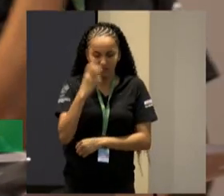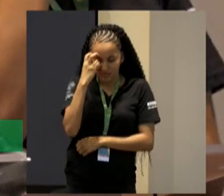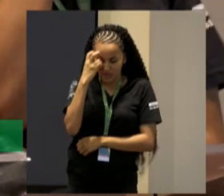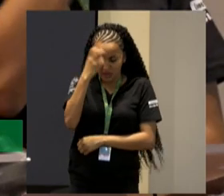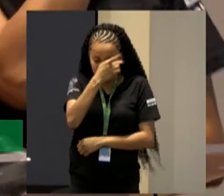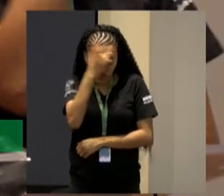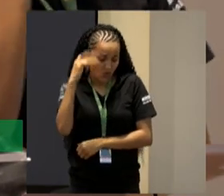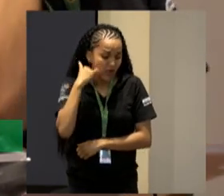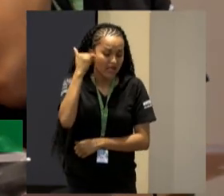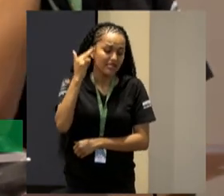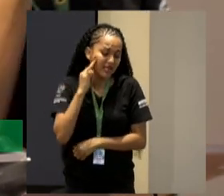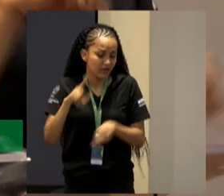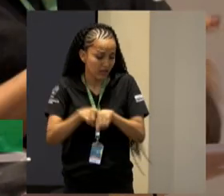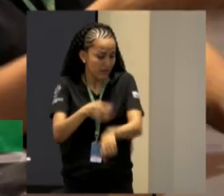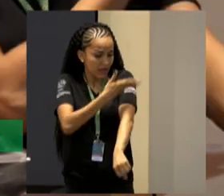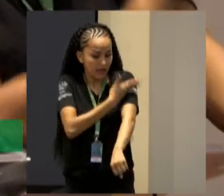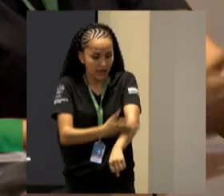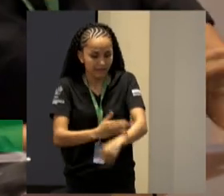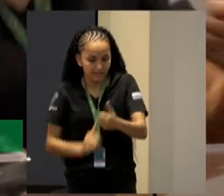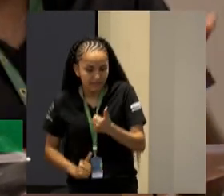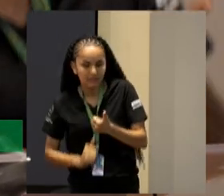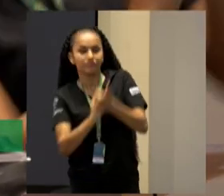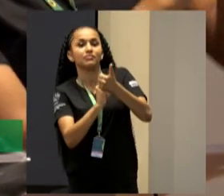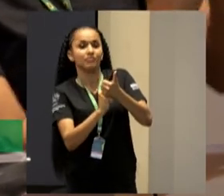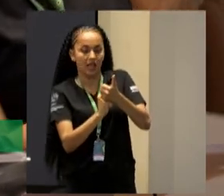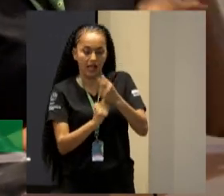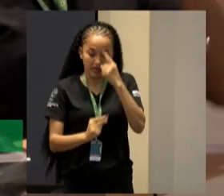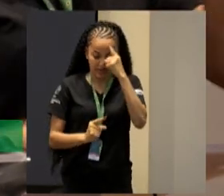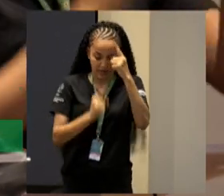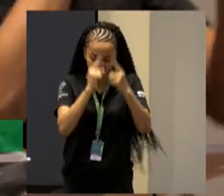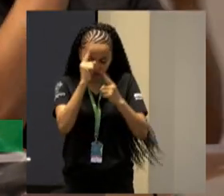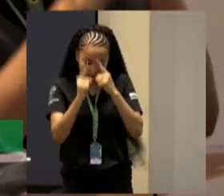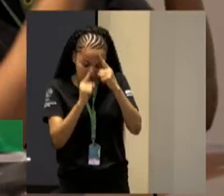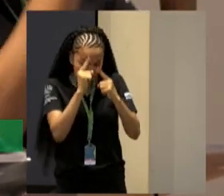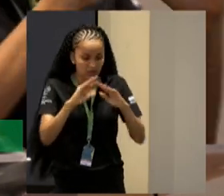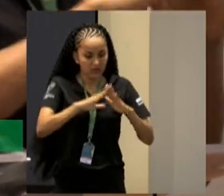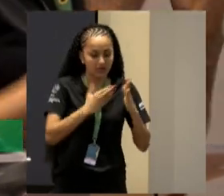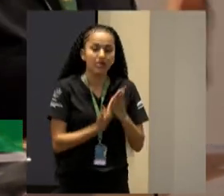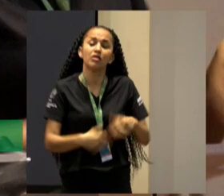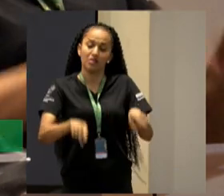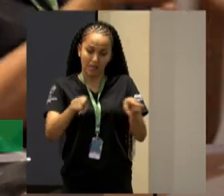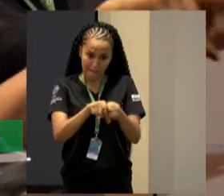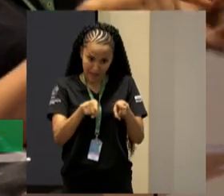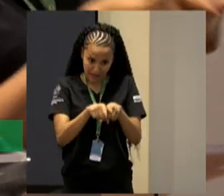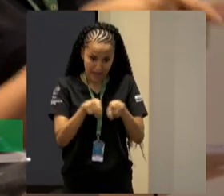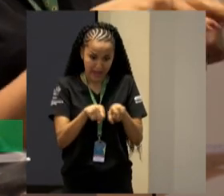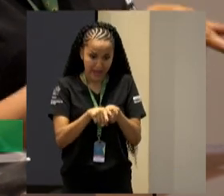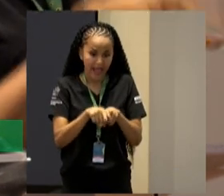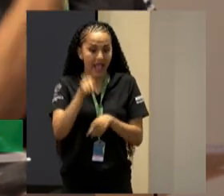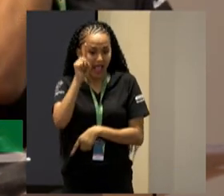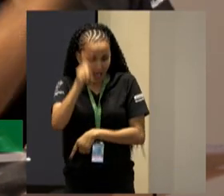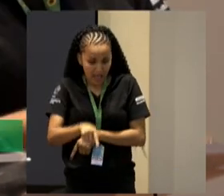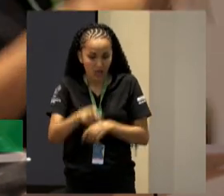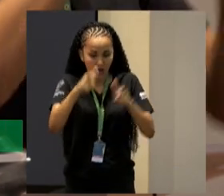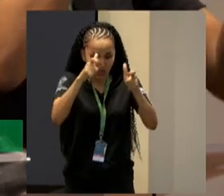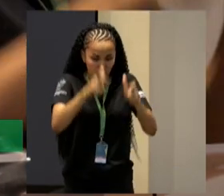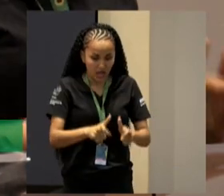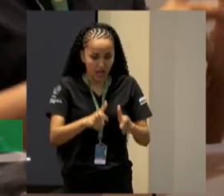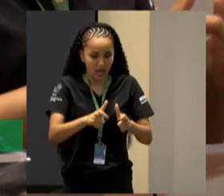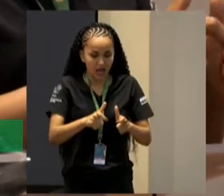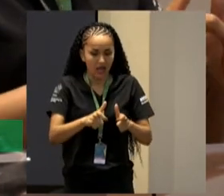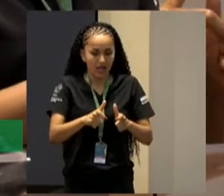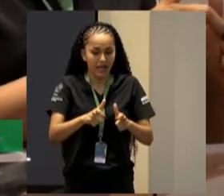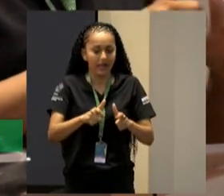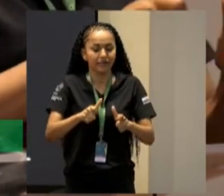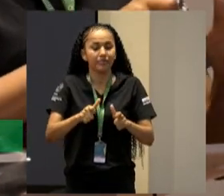intelectuais negros e brancos que sustentavam a ideia de que a escola também era e também é um aparelho ideológico